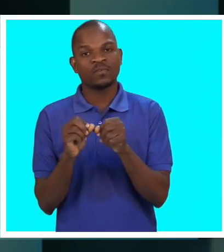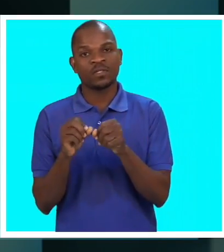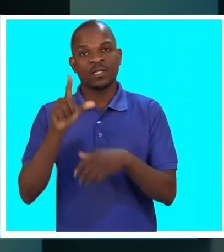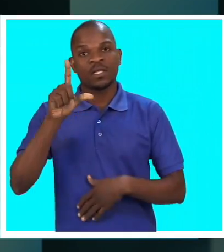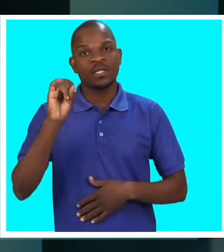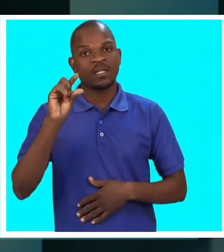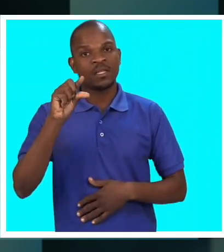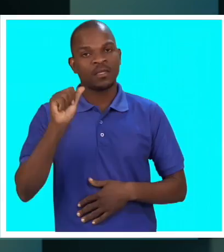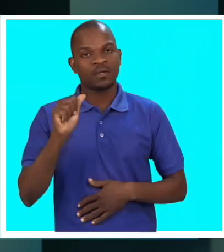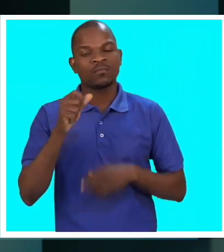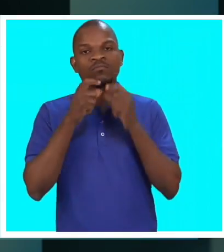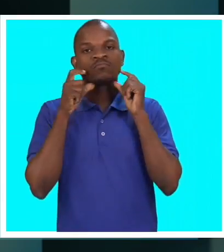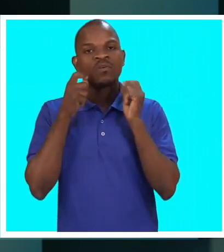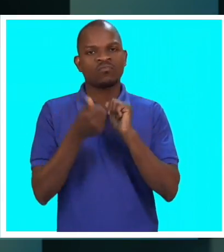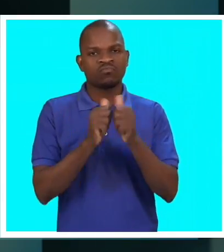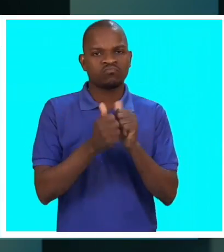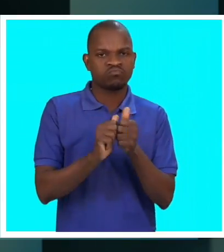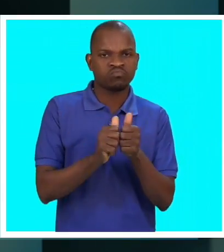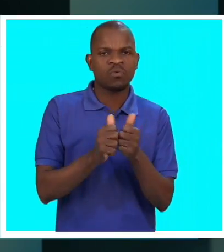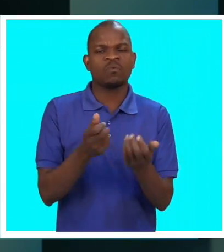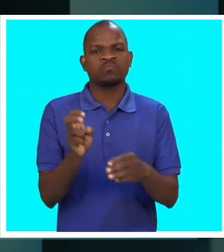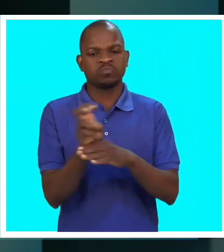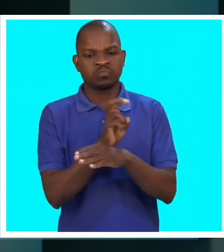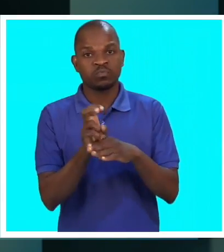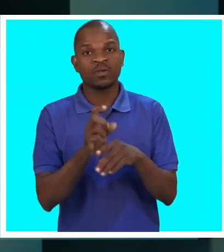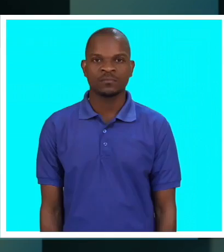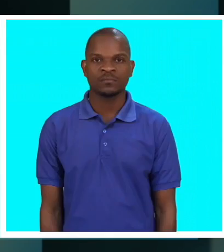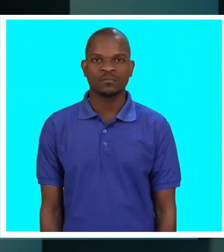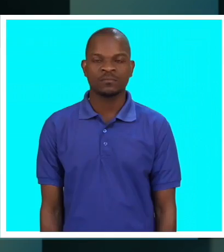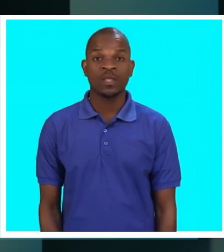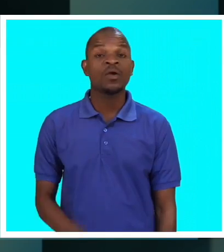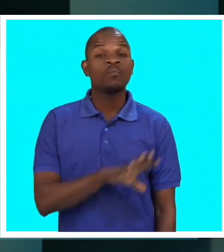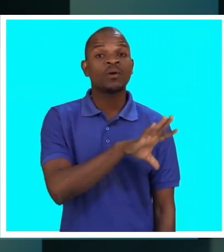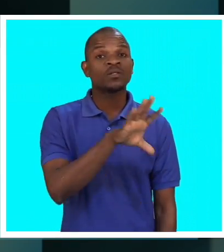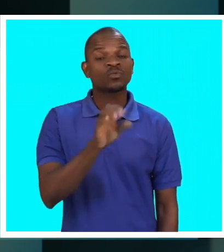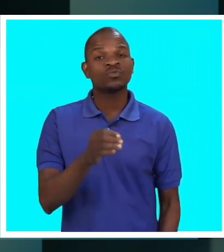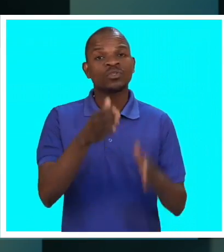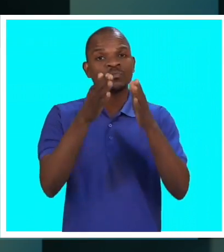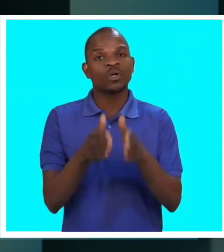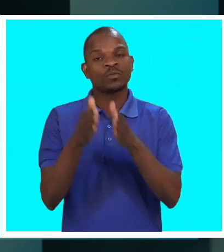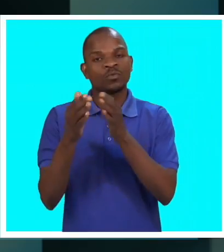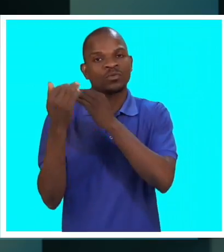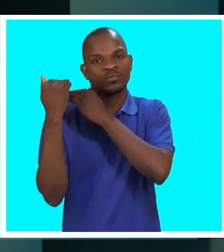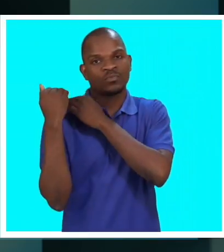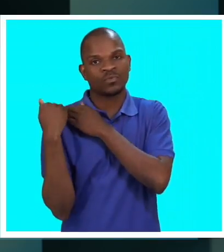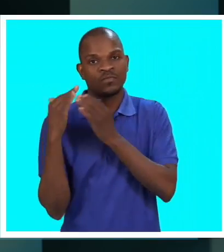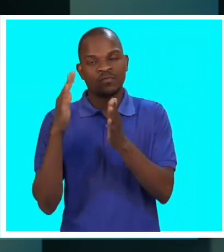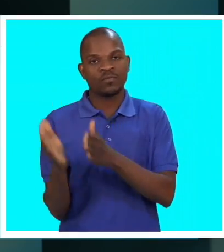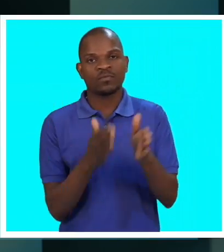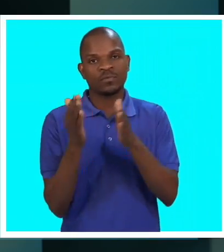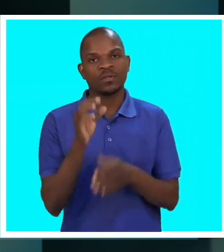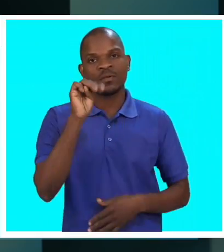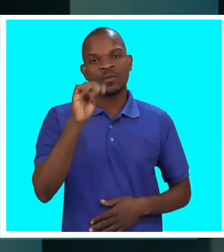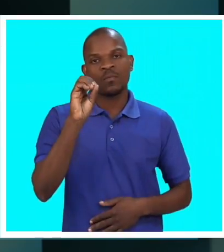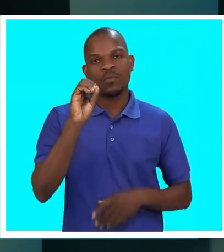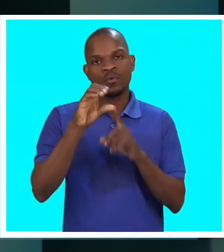Futebol vai gerindo os recursos que já escasseiam. A todos os amantes dirigentes do Conceambola, o Conselho da